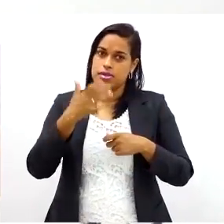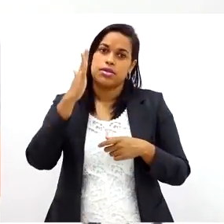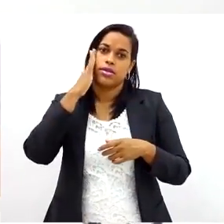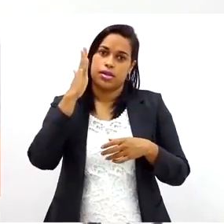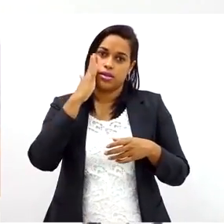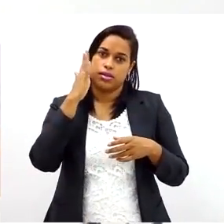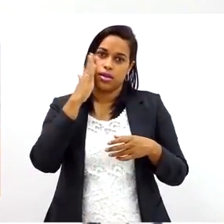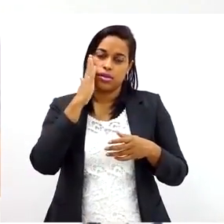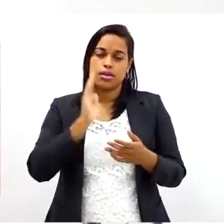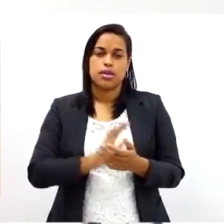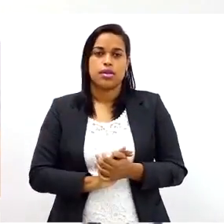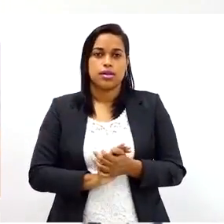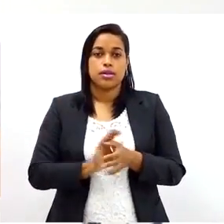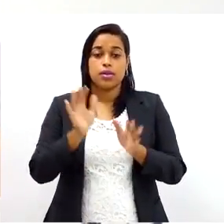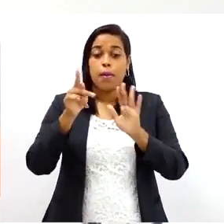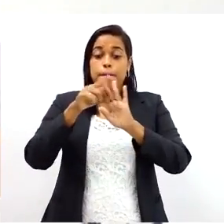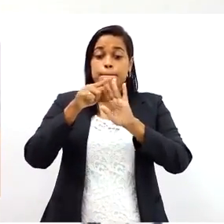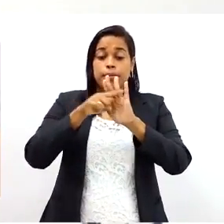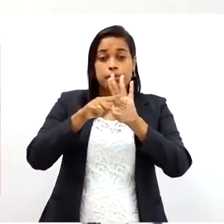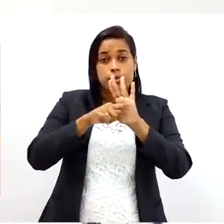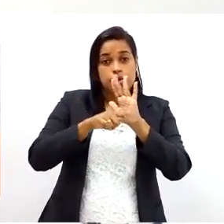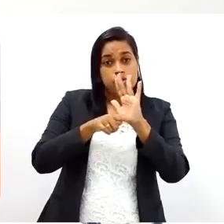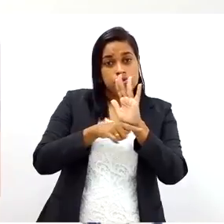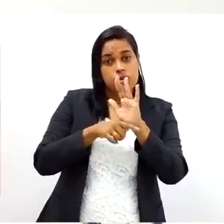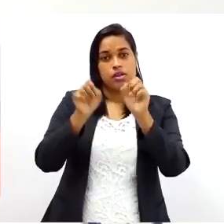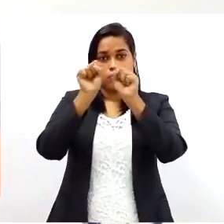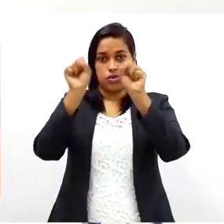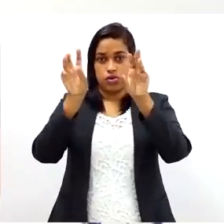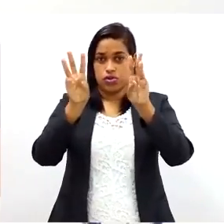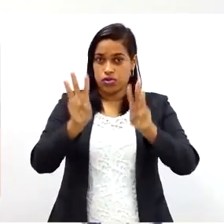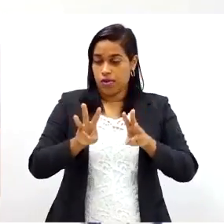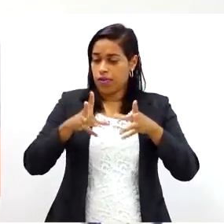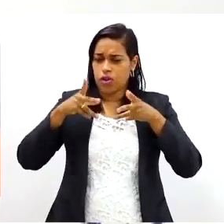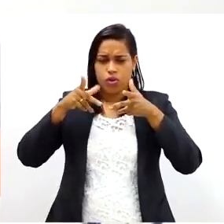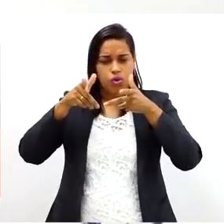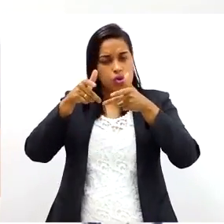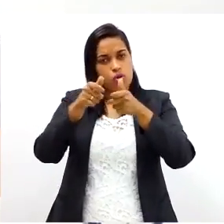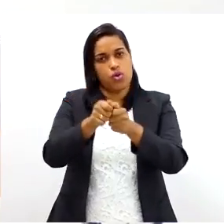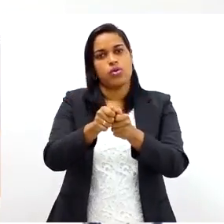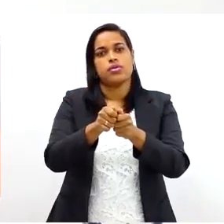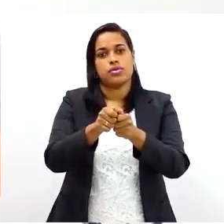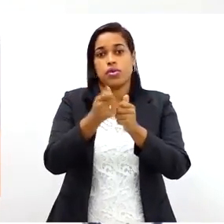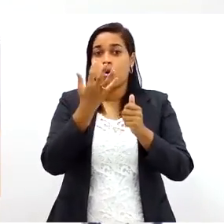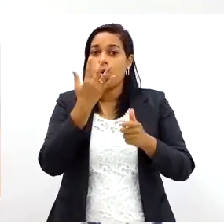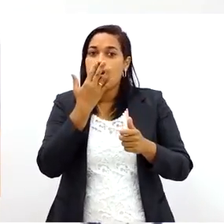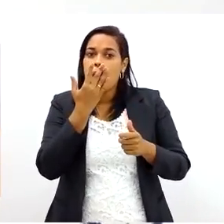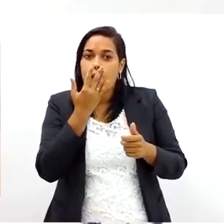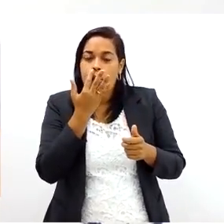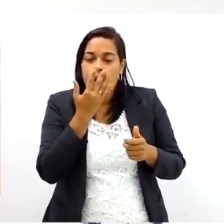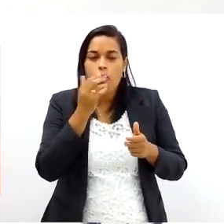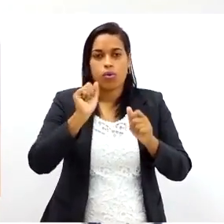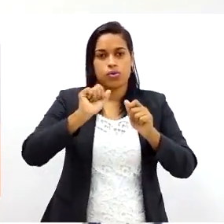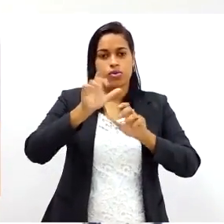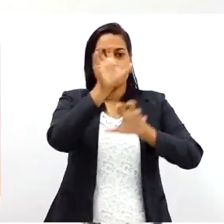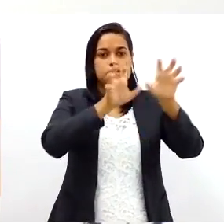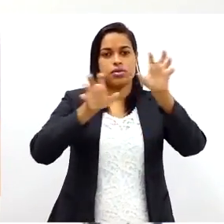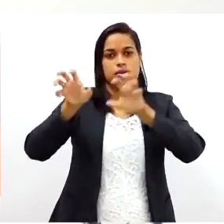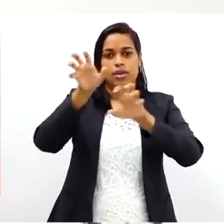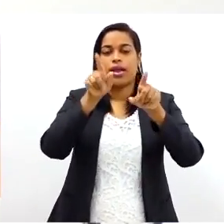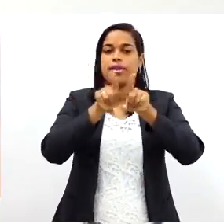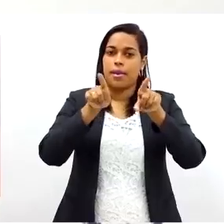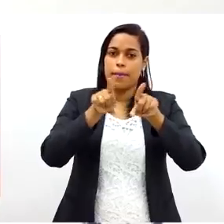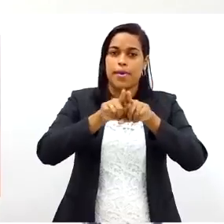em consideração. Então o projeto de software é algo que vai englobar todas essas áreas de cores, de disposição dos elementos,